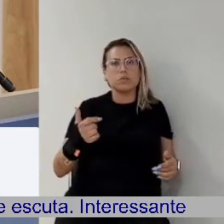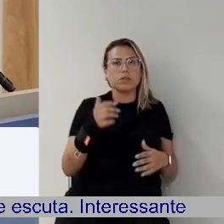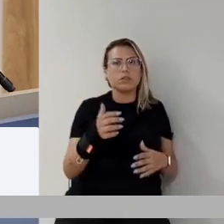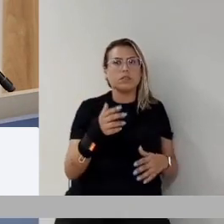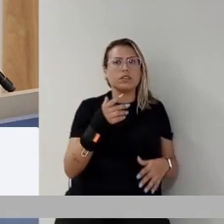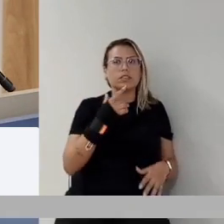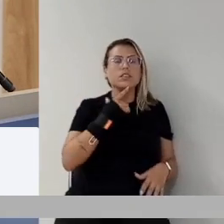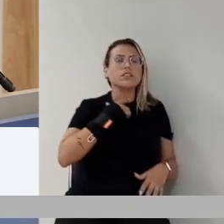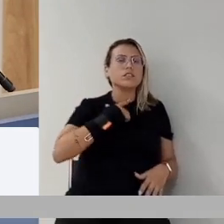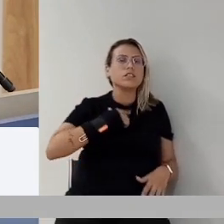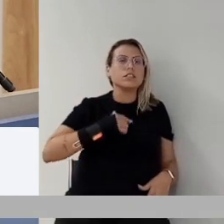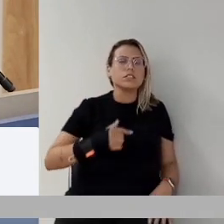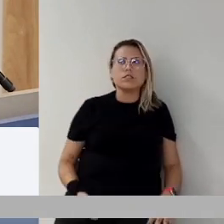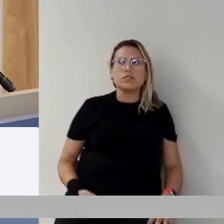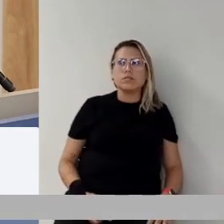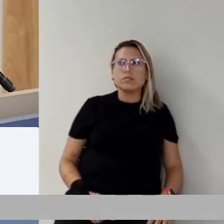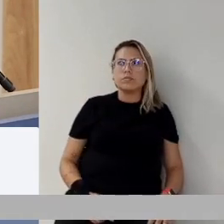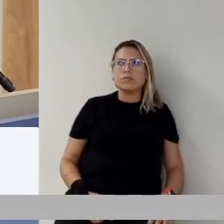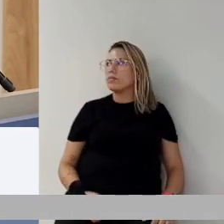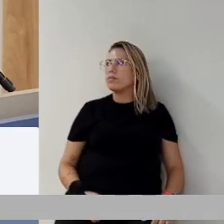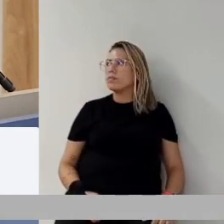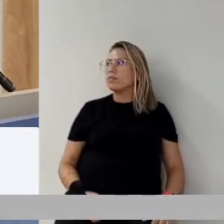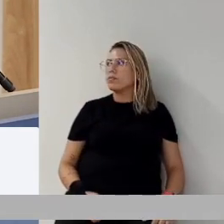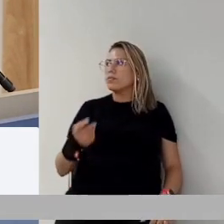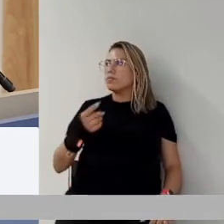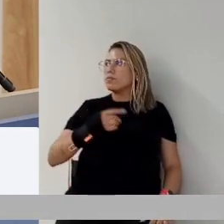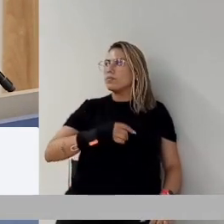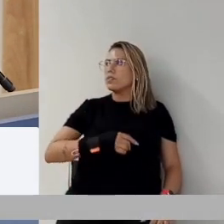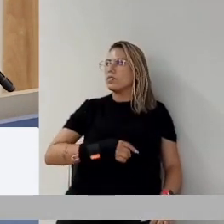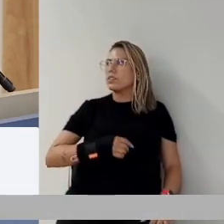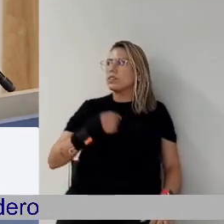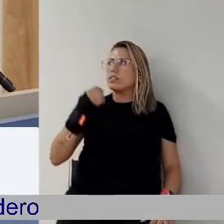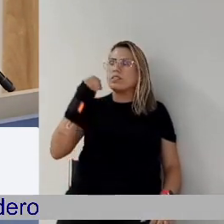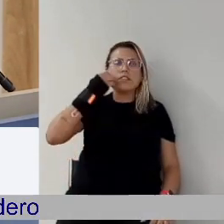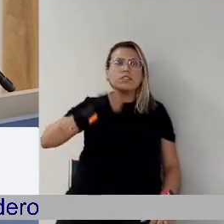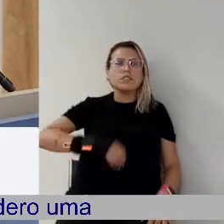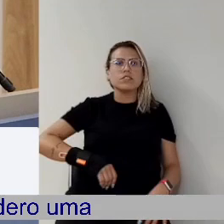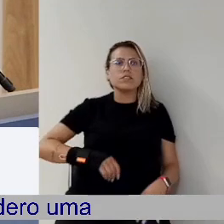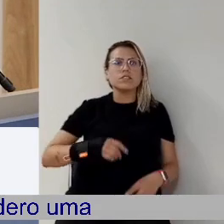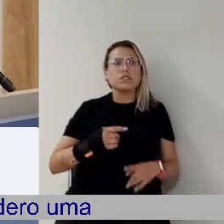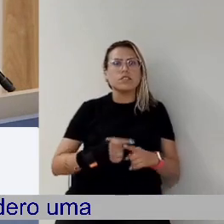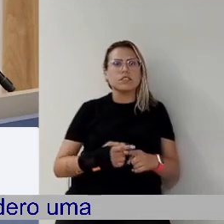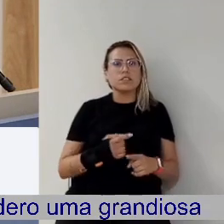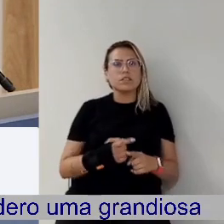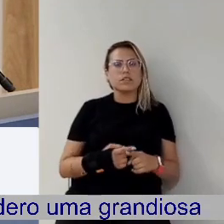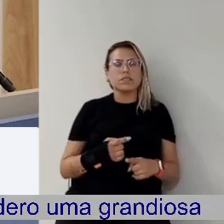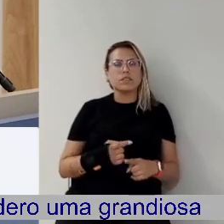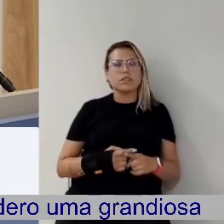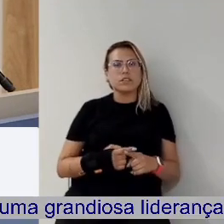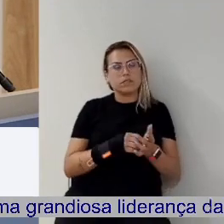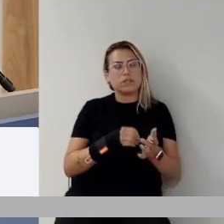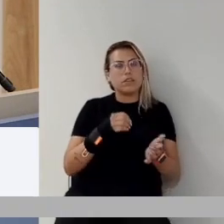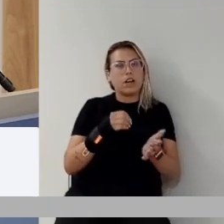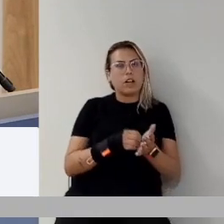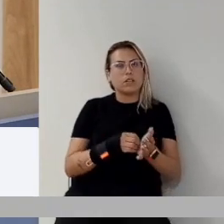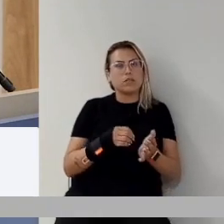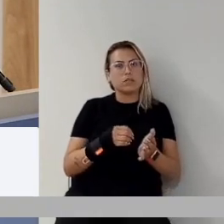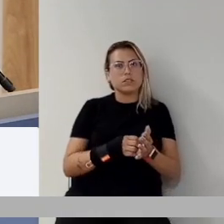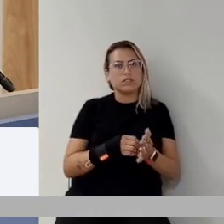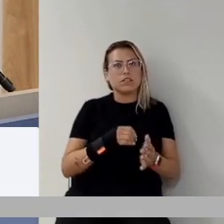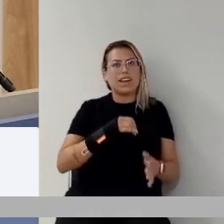po alimentá-lo teve que desistir ninguém sabe porquê talvez por falta de oportunidade